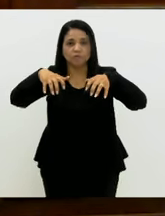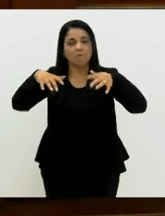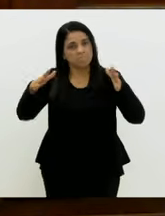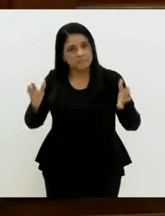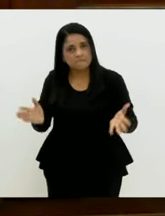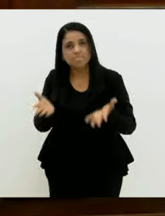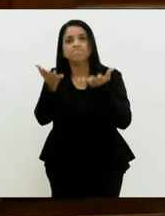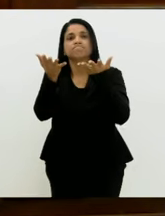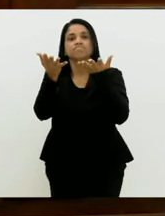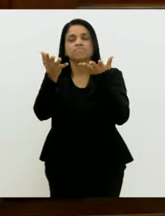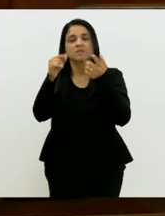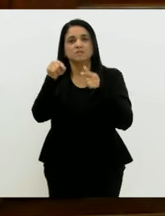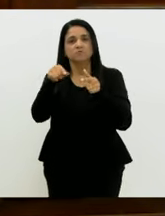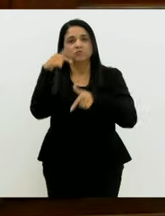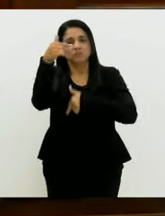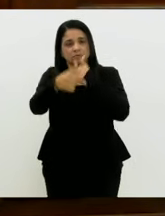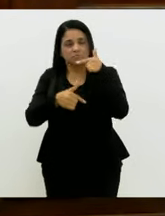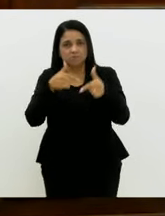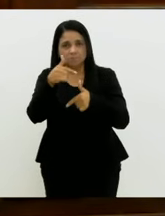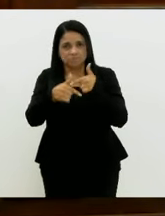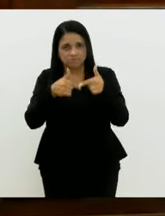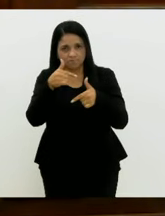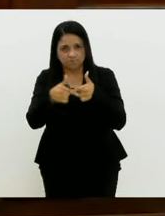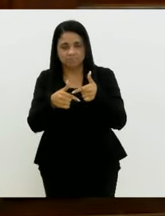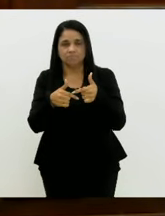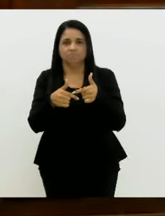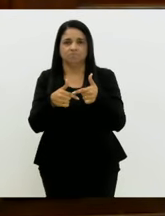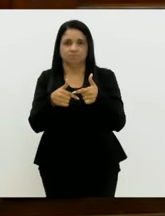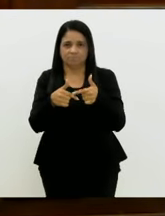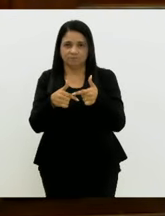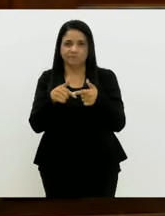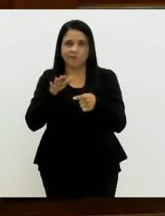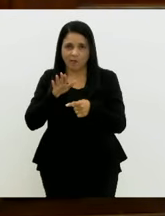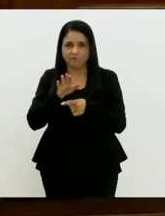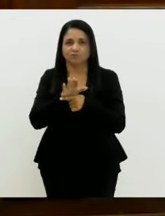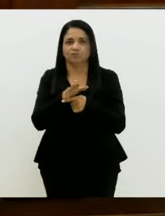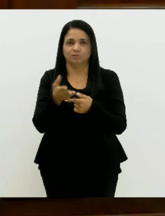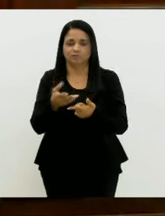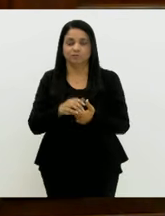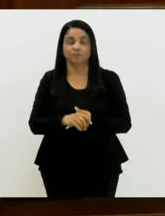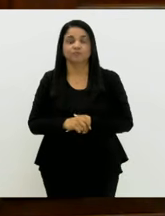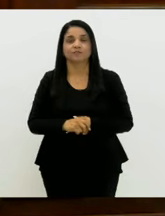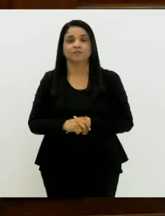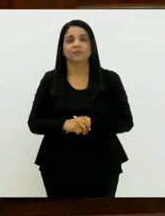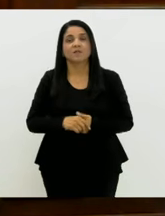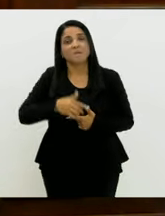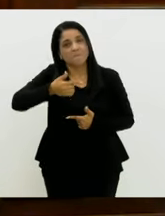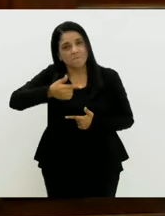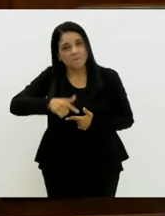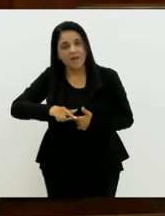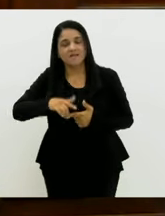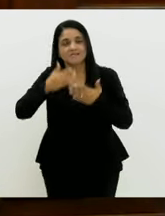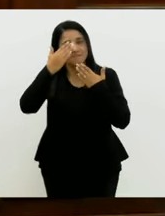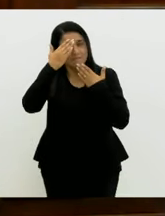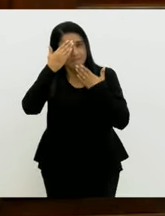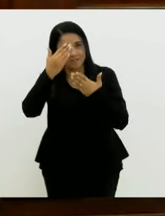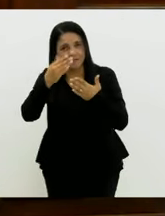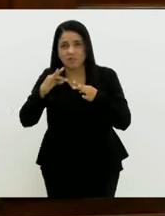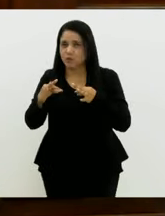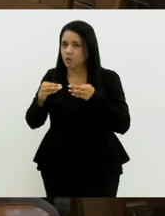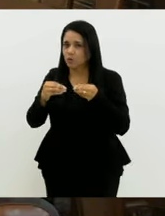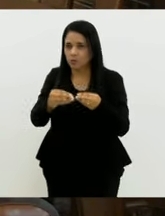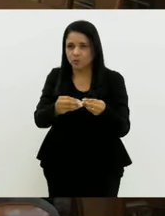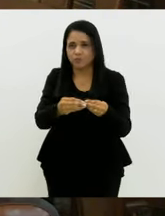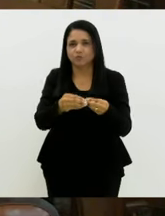enaltecer, são esses trabalhadores que fazem realmente acontecer. O mais, quero agradecer a todos, senhor presidente, sei que eu